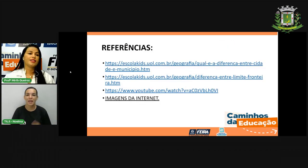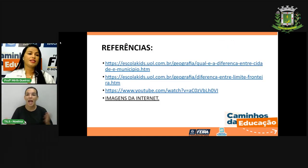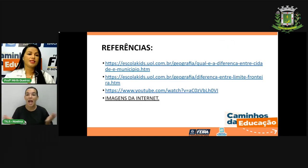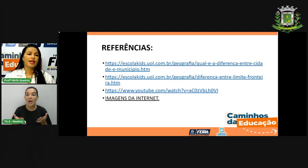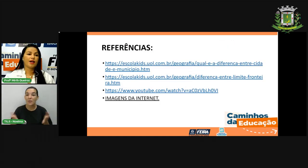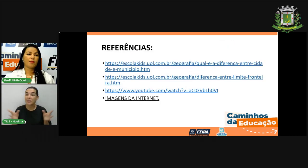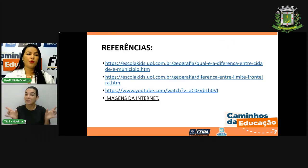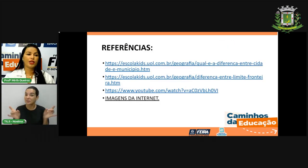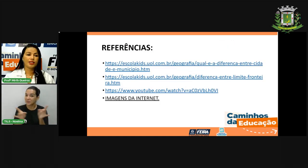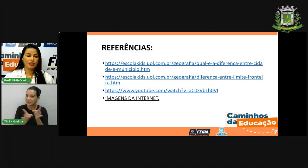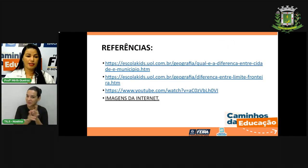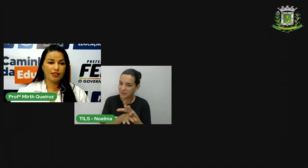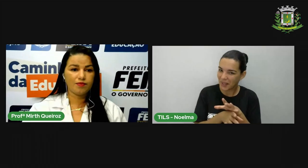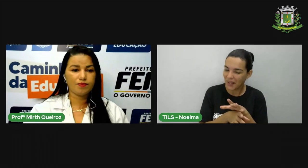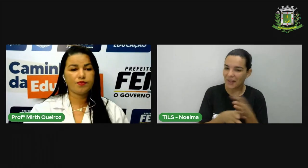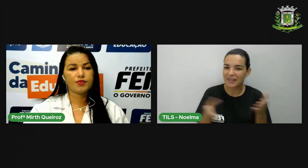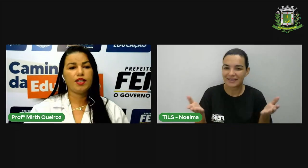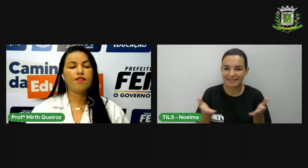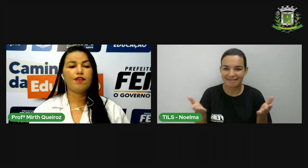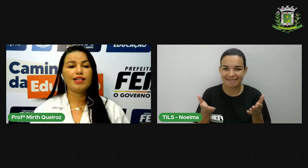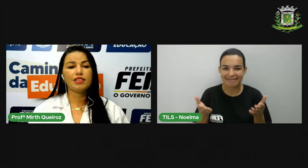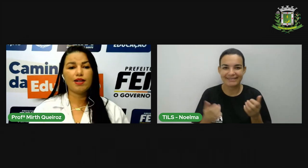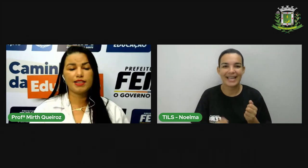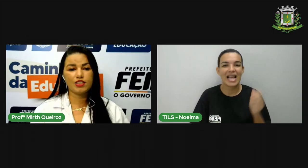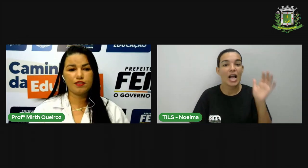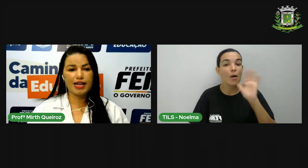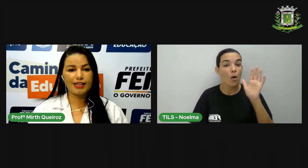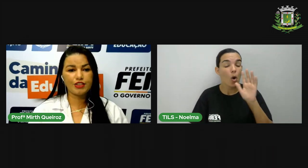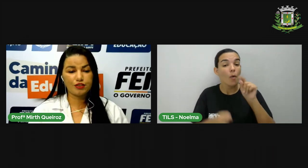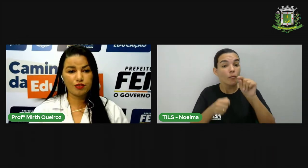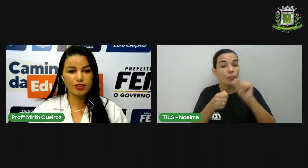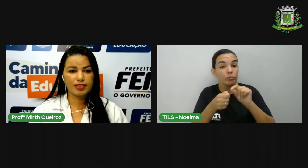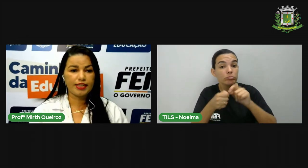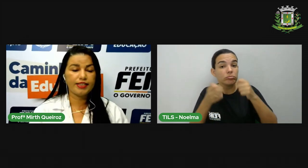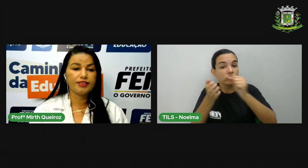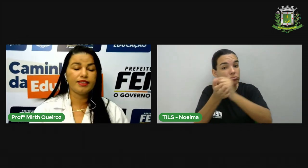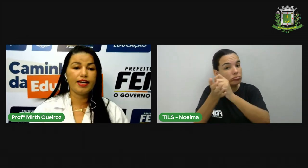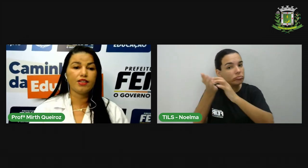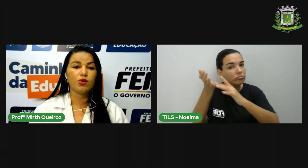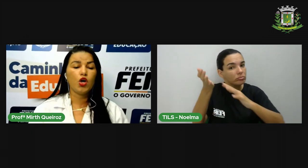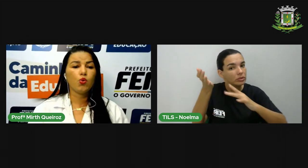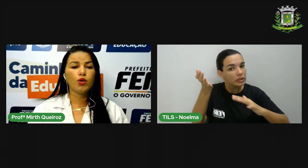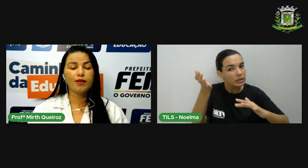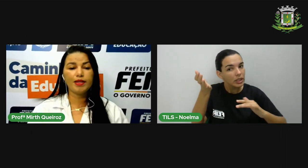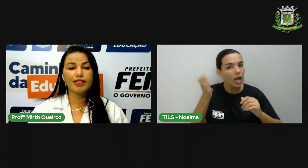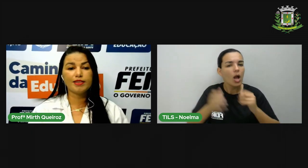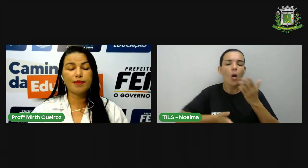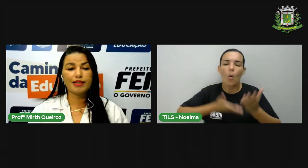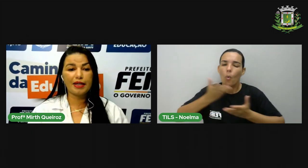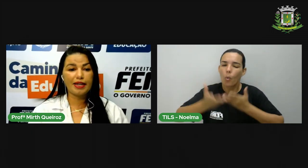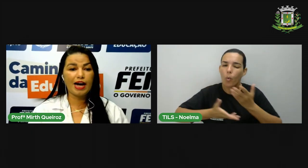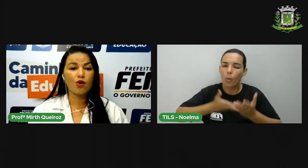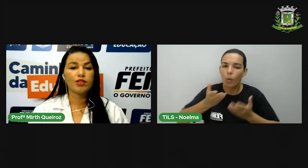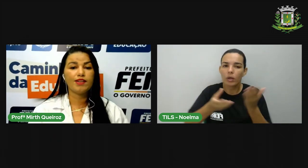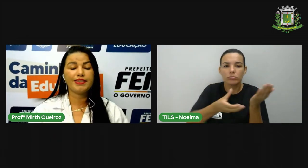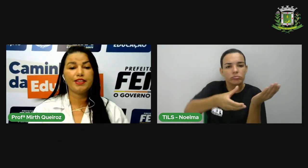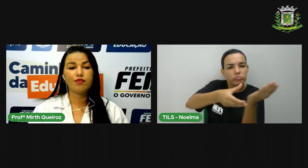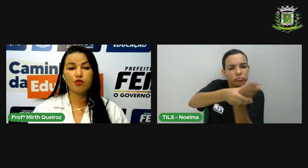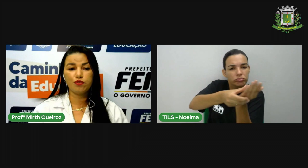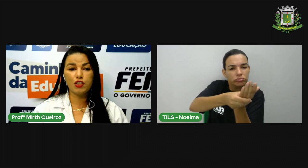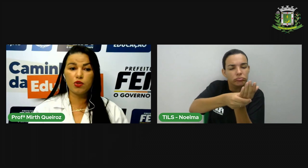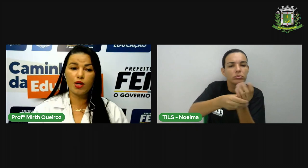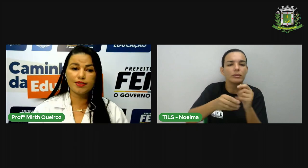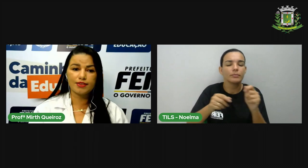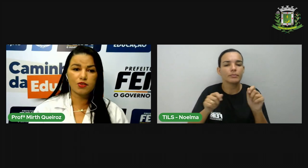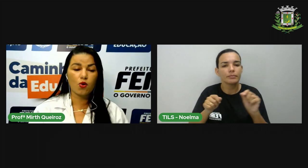aula, ela se encerra por aqui, passam as atividades de vocês, certo? Cuidem bem desse material que deve